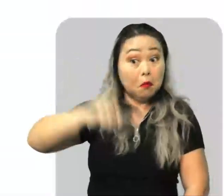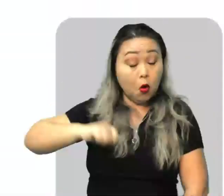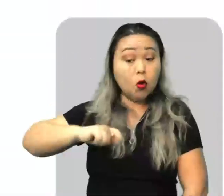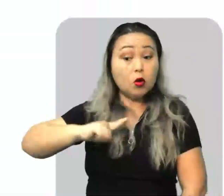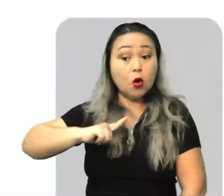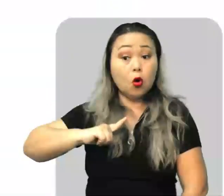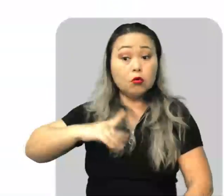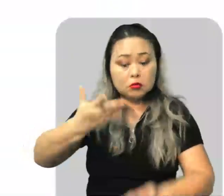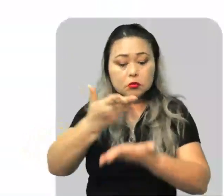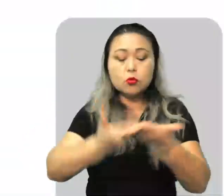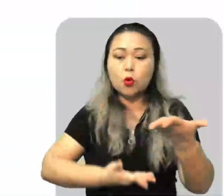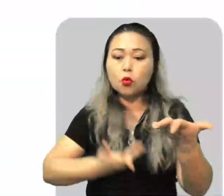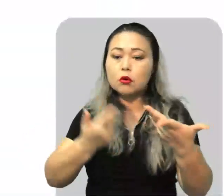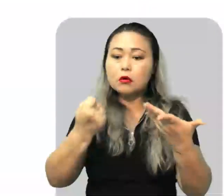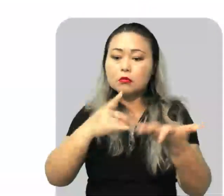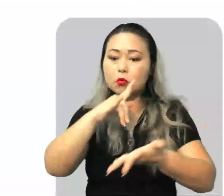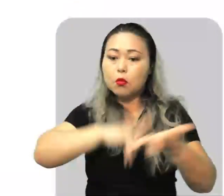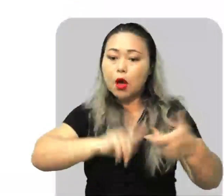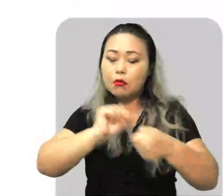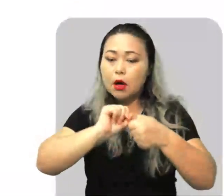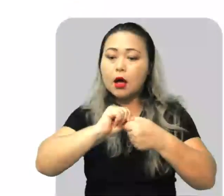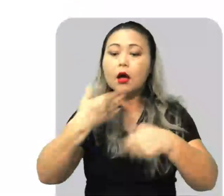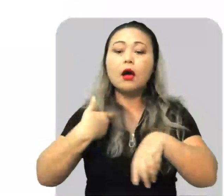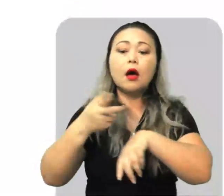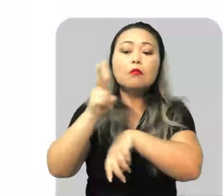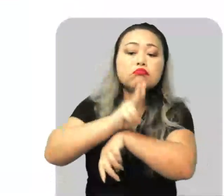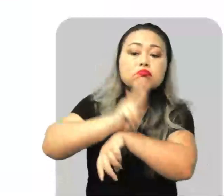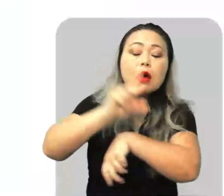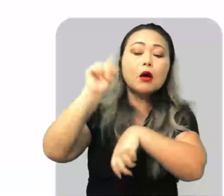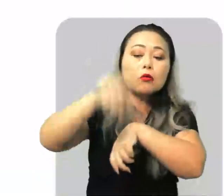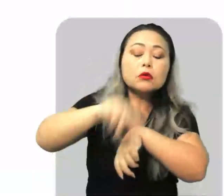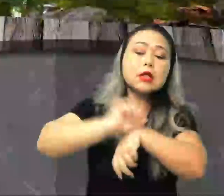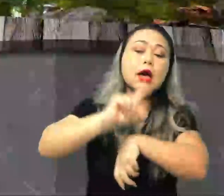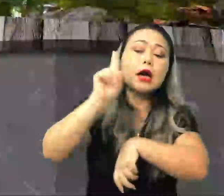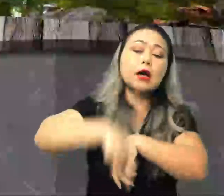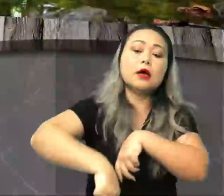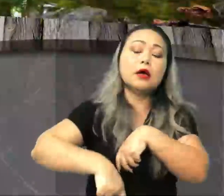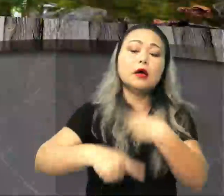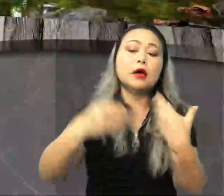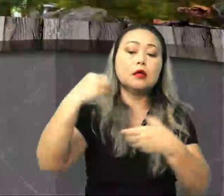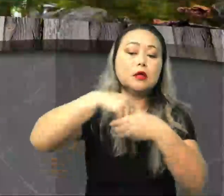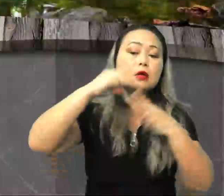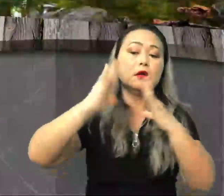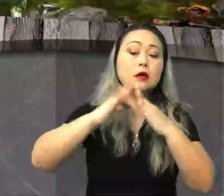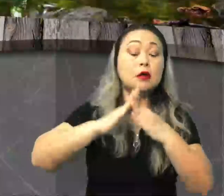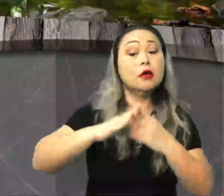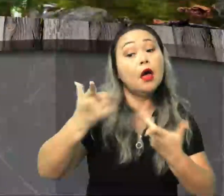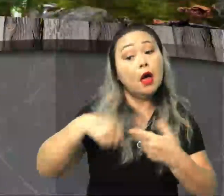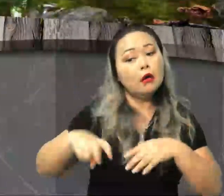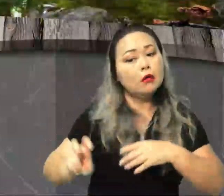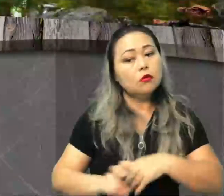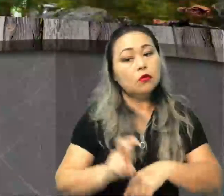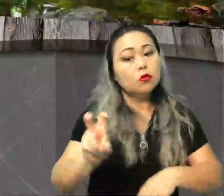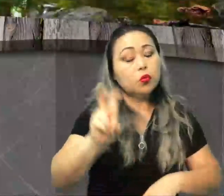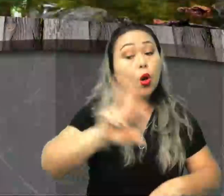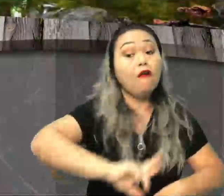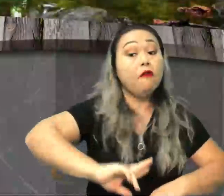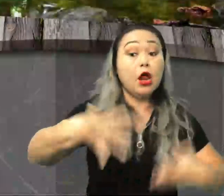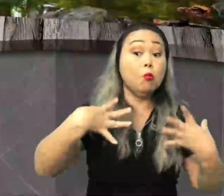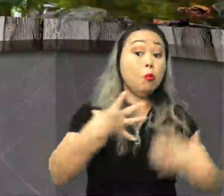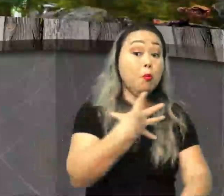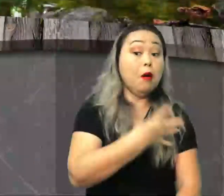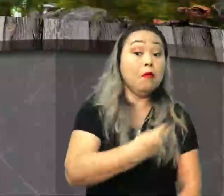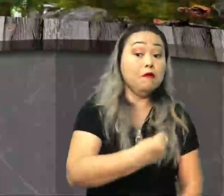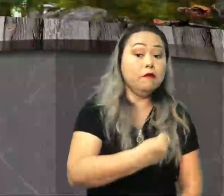criá-los, né? Mas é um animal, gente, é um réptil. Presta atenção aqui. É diferente de um mamífero